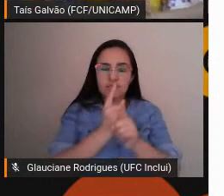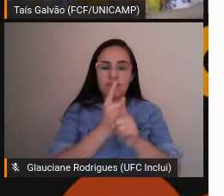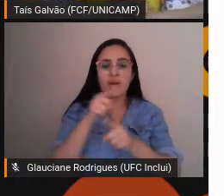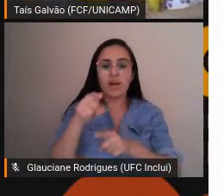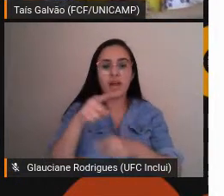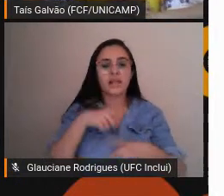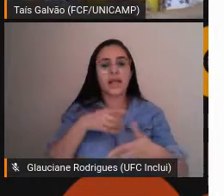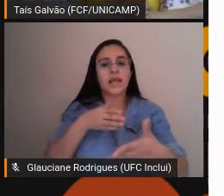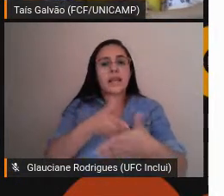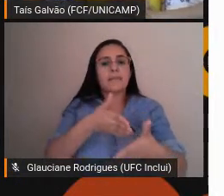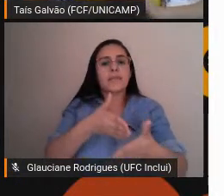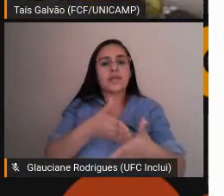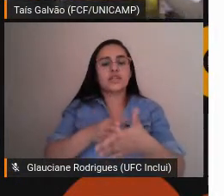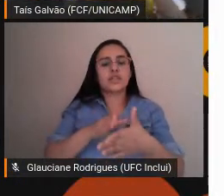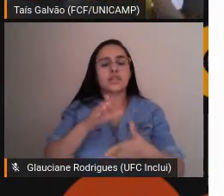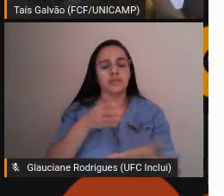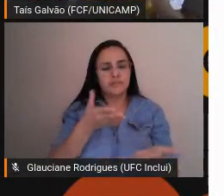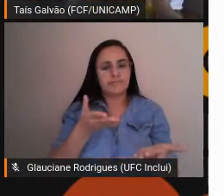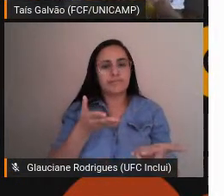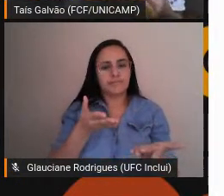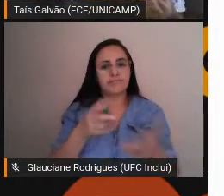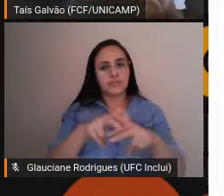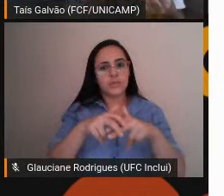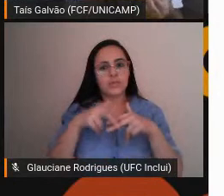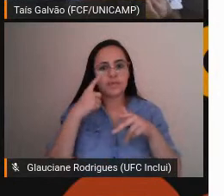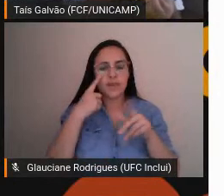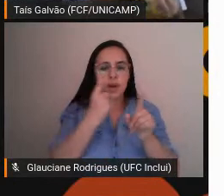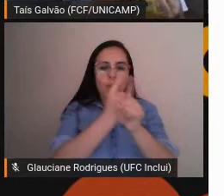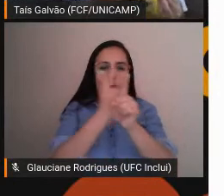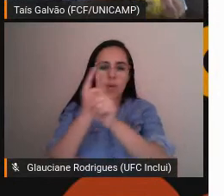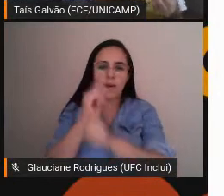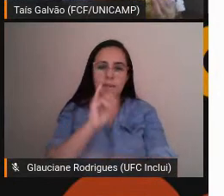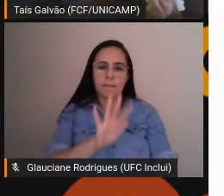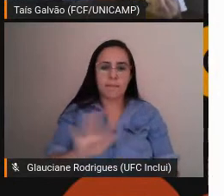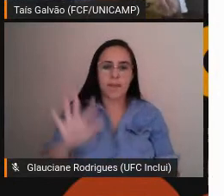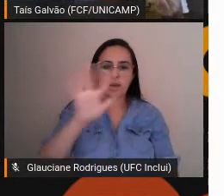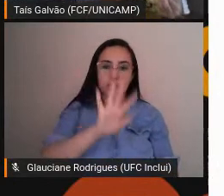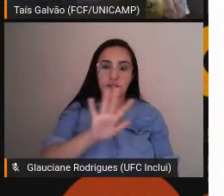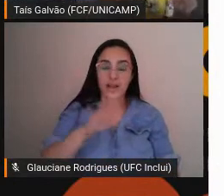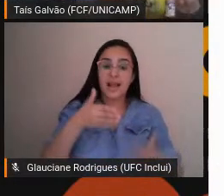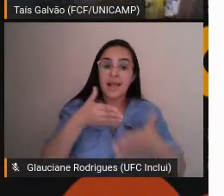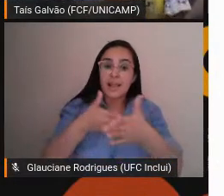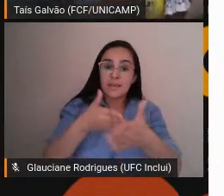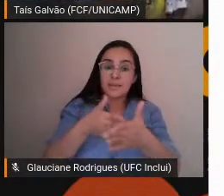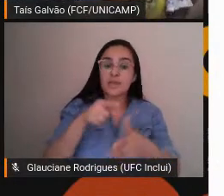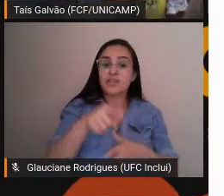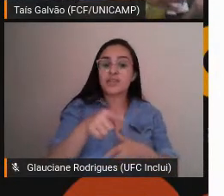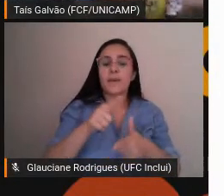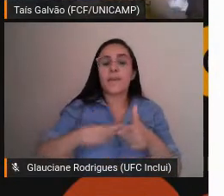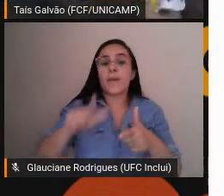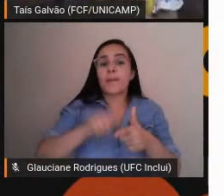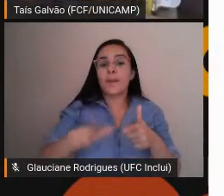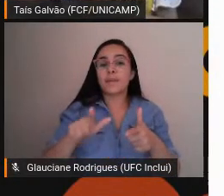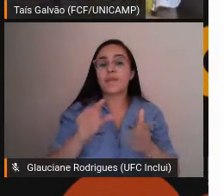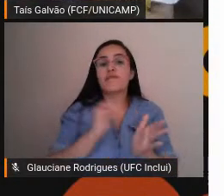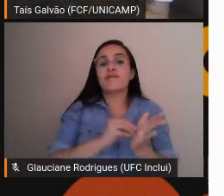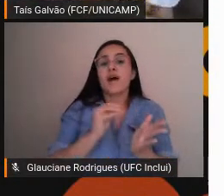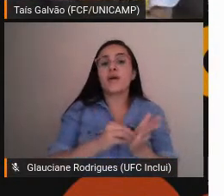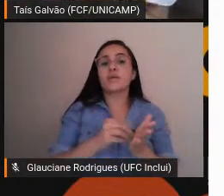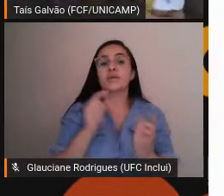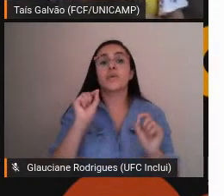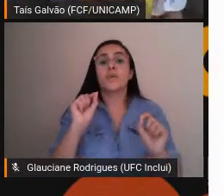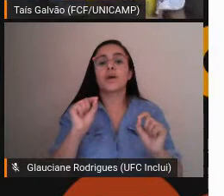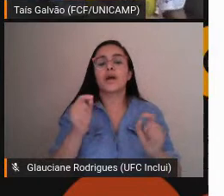nessa ilustração aqui, que essas limitações, esses problemas de falta de controle de qualidade podem explicar